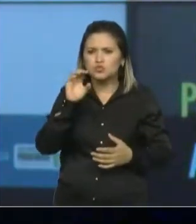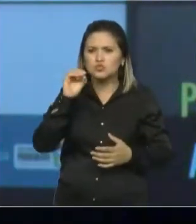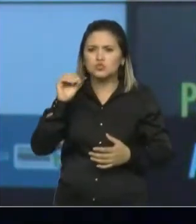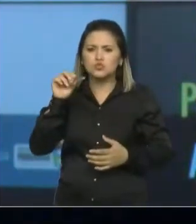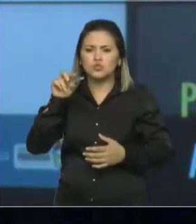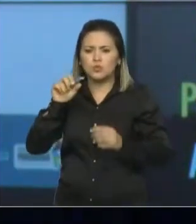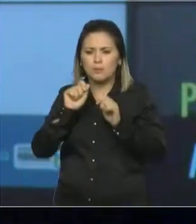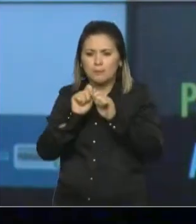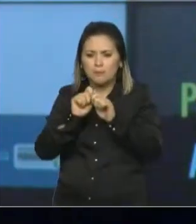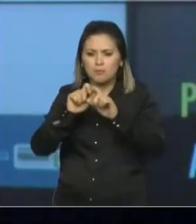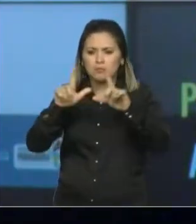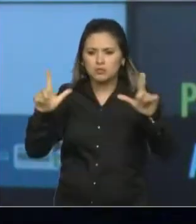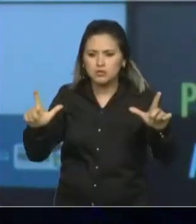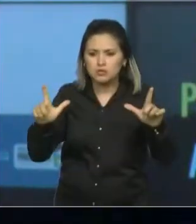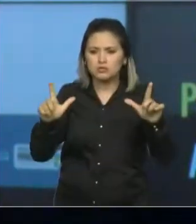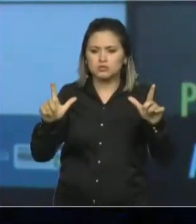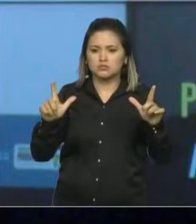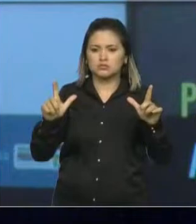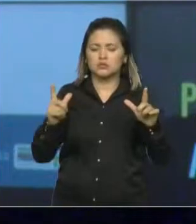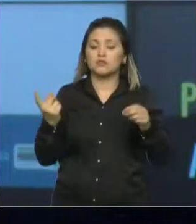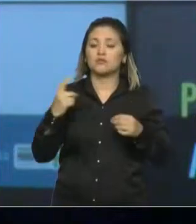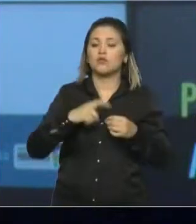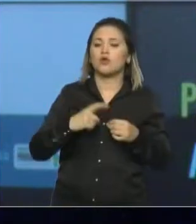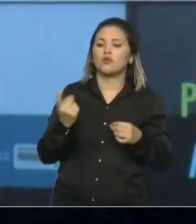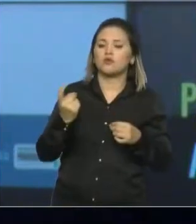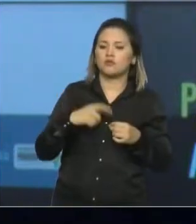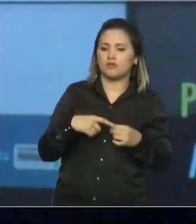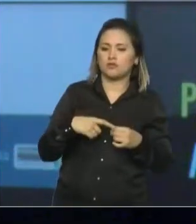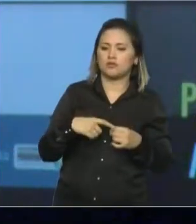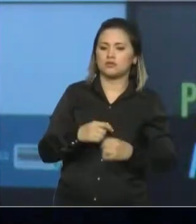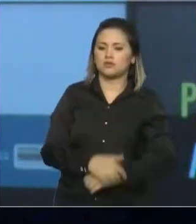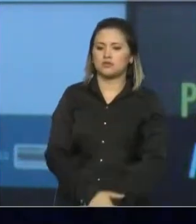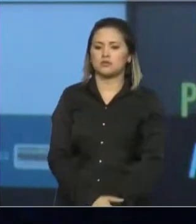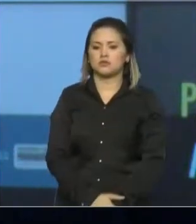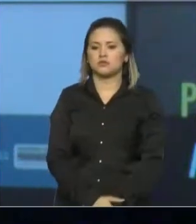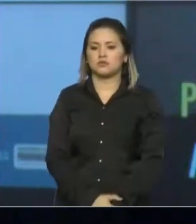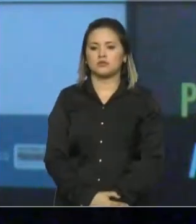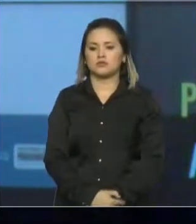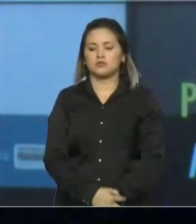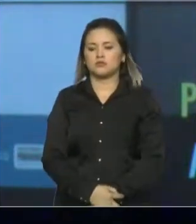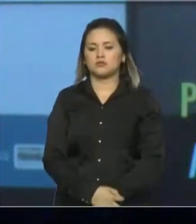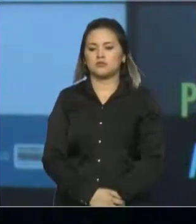Volta. Volta lá. Não, voltar.